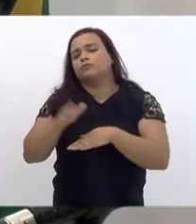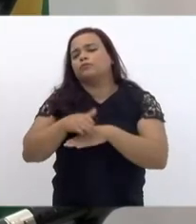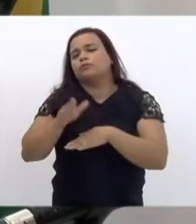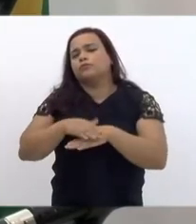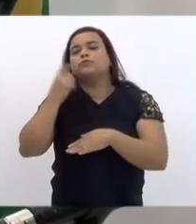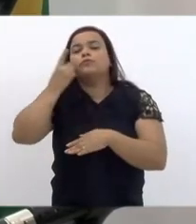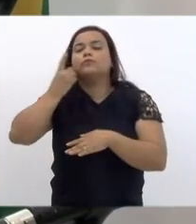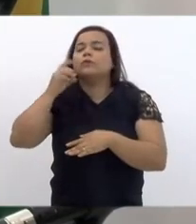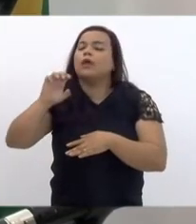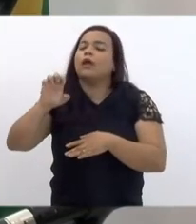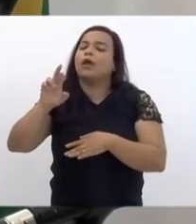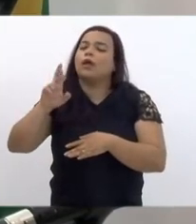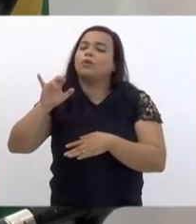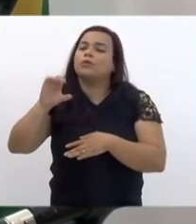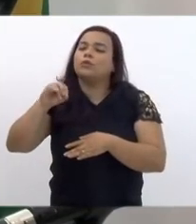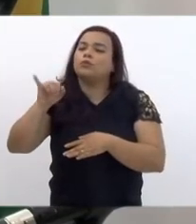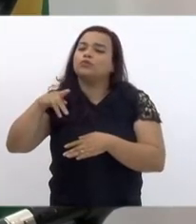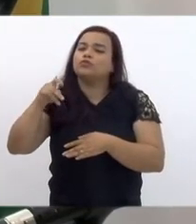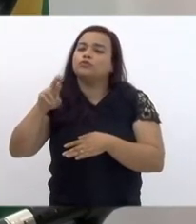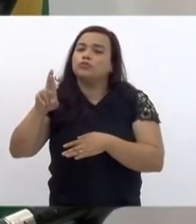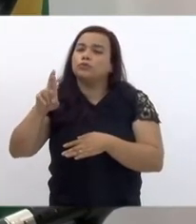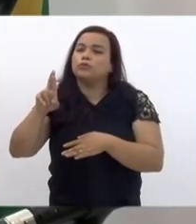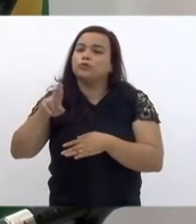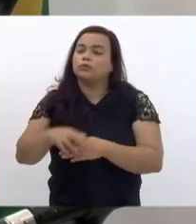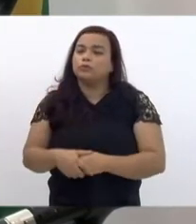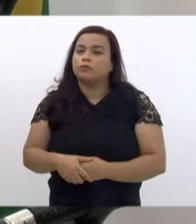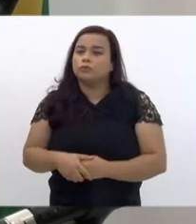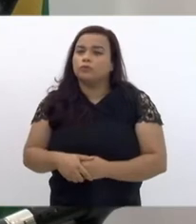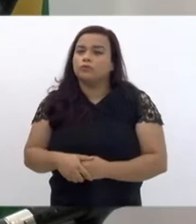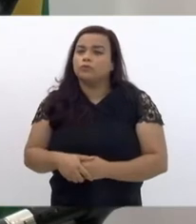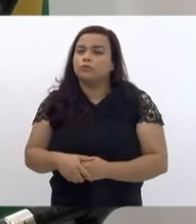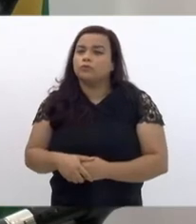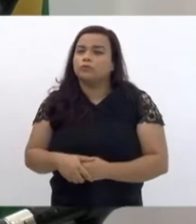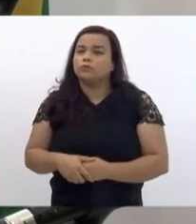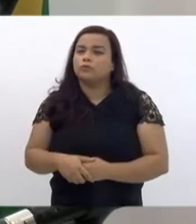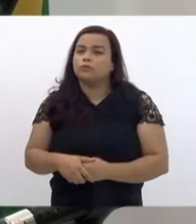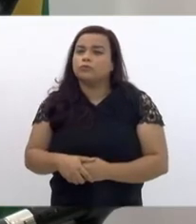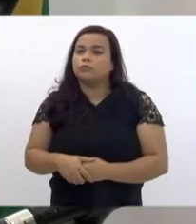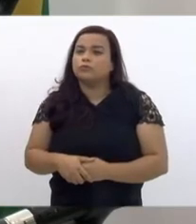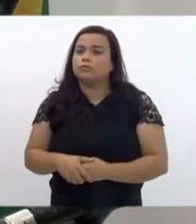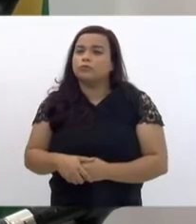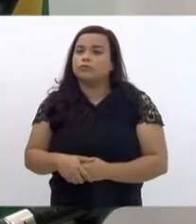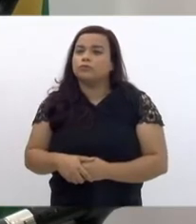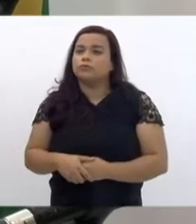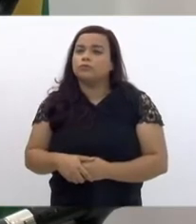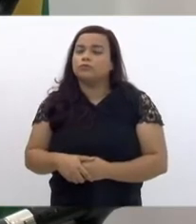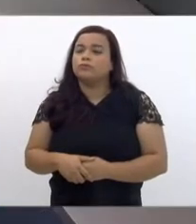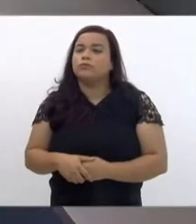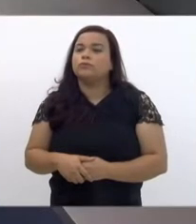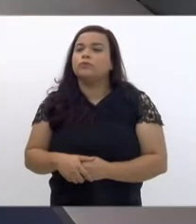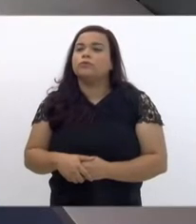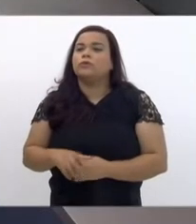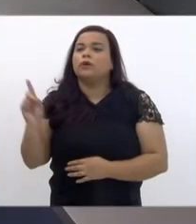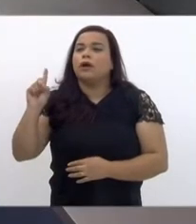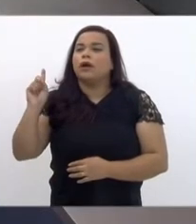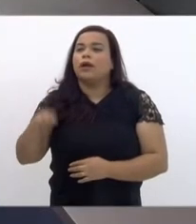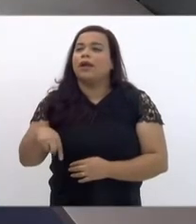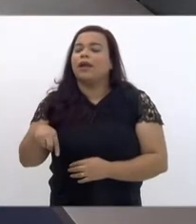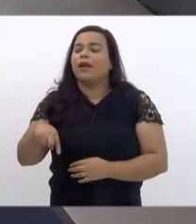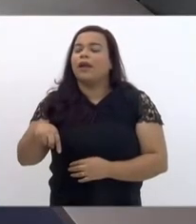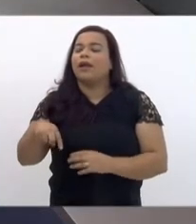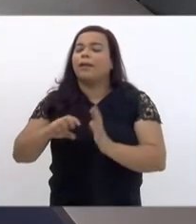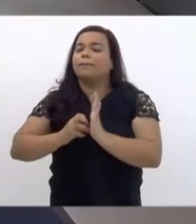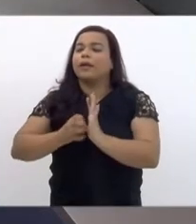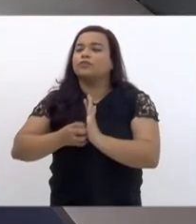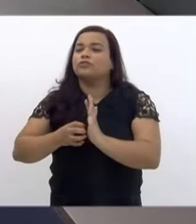pela juridicidade. Dia da água, Eurico Júnior. É, ele partiu do verde. Está faltando aguardente.